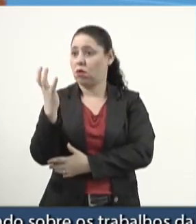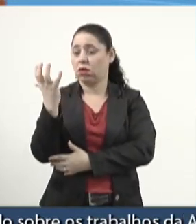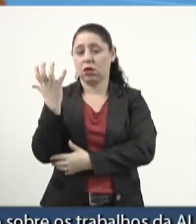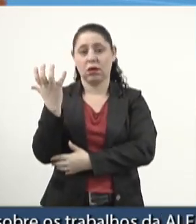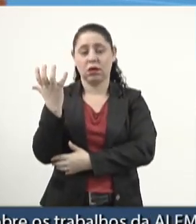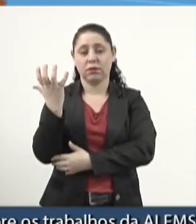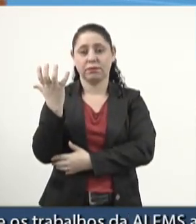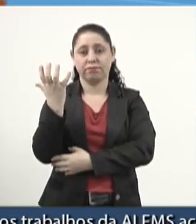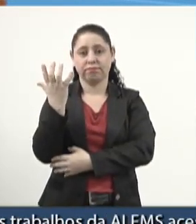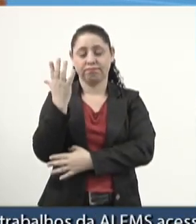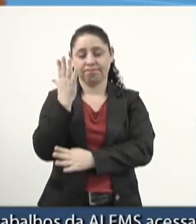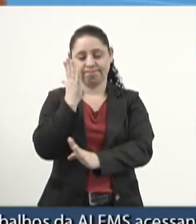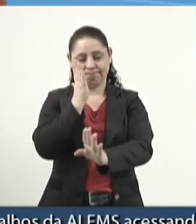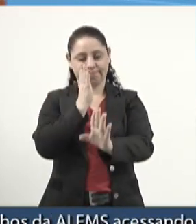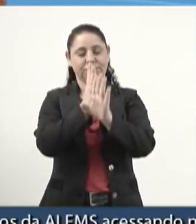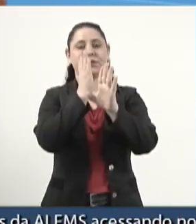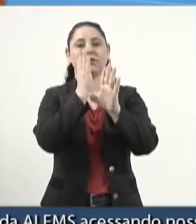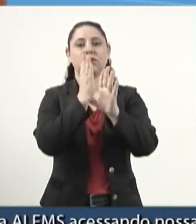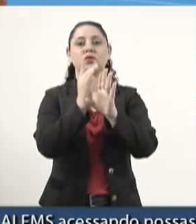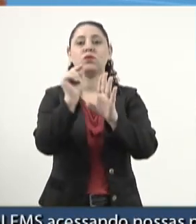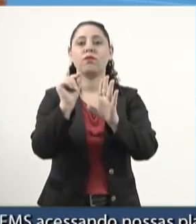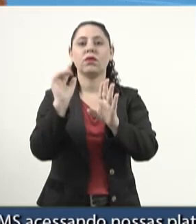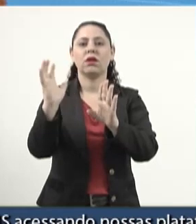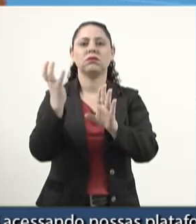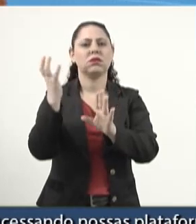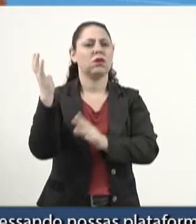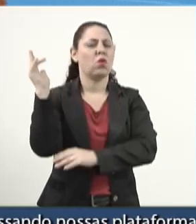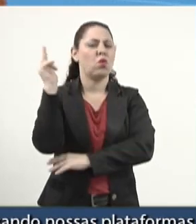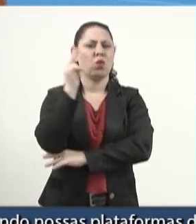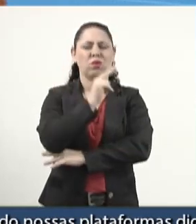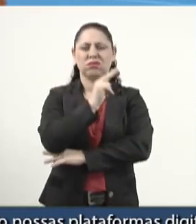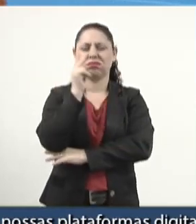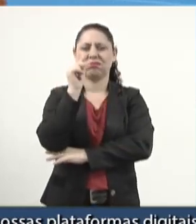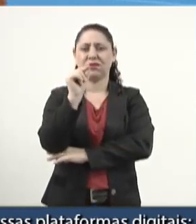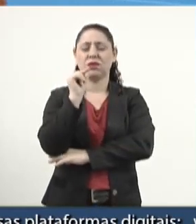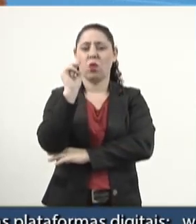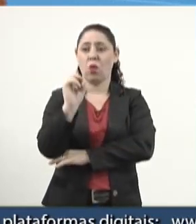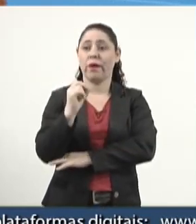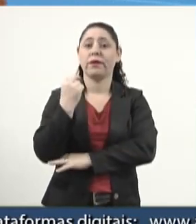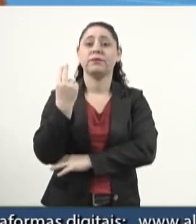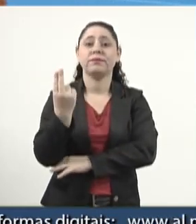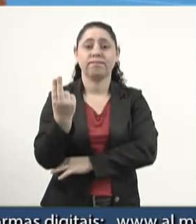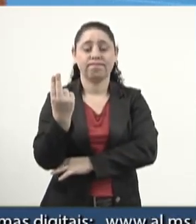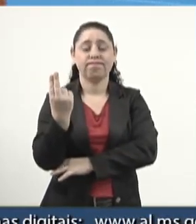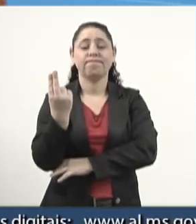se depara diante de uma situação tão grave, ou